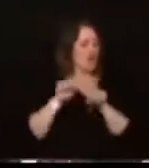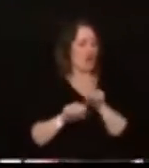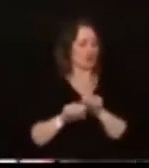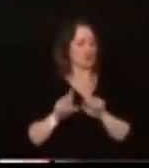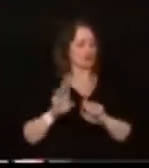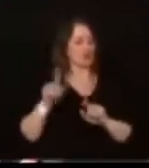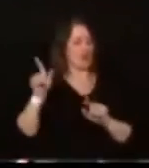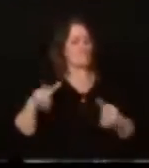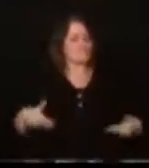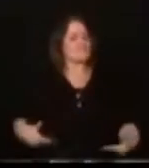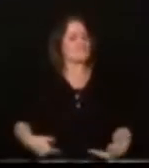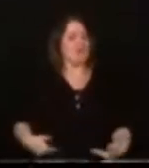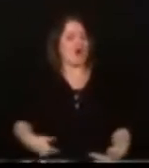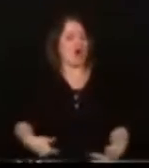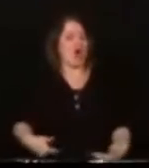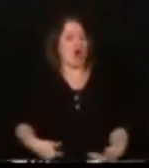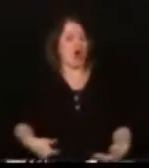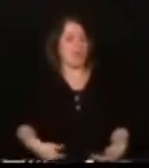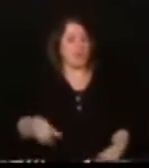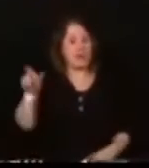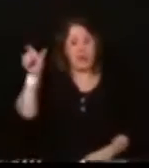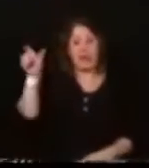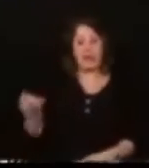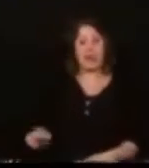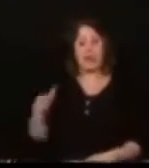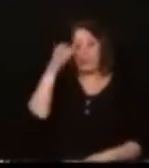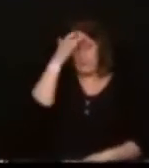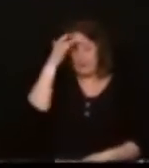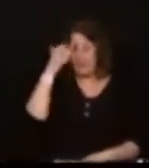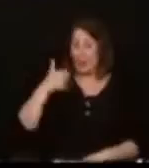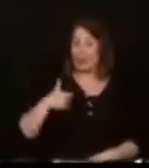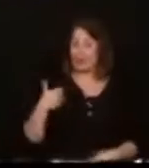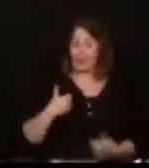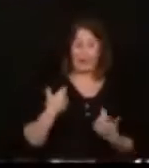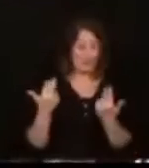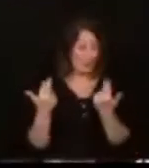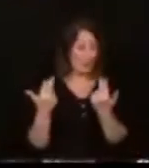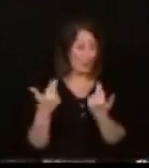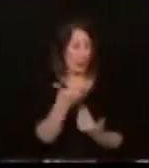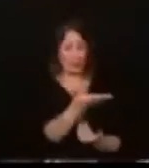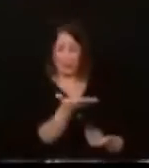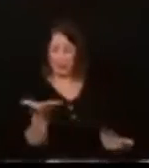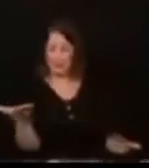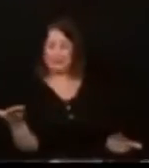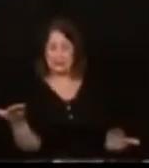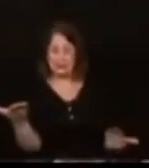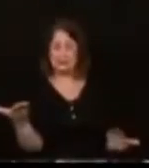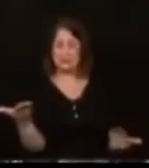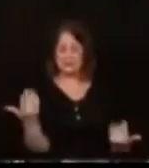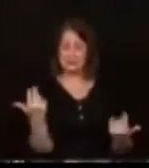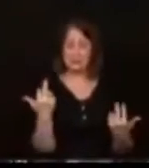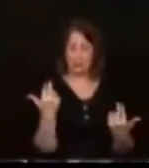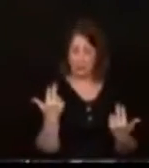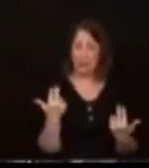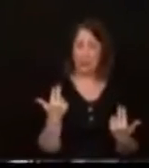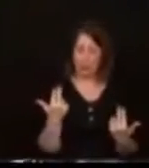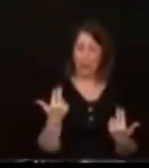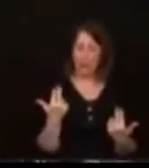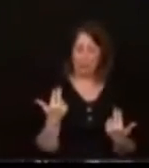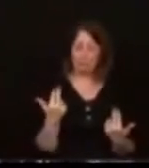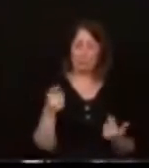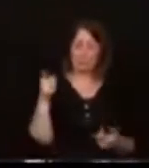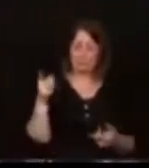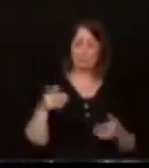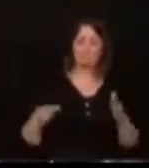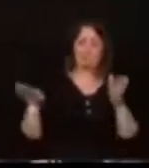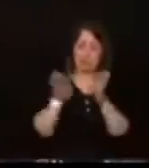da fome. Pessoas da mesma idade de vocês, que é uma minoria que faz esse gesto, chegam